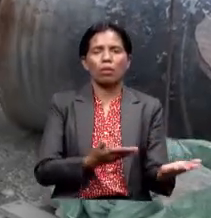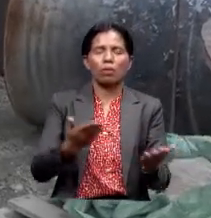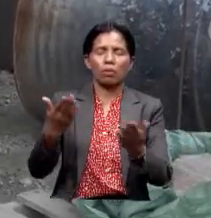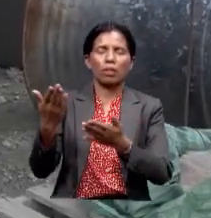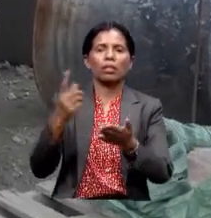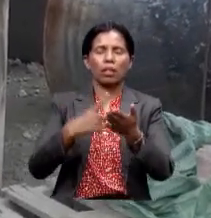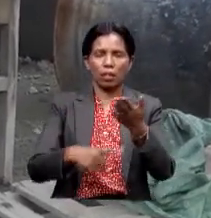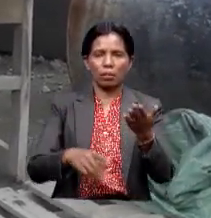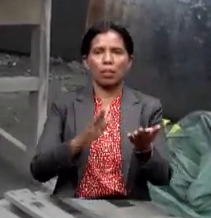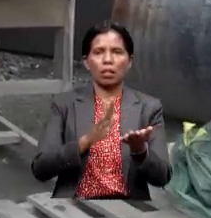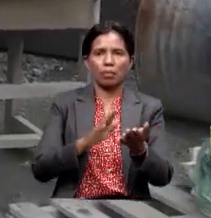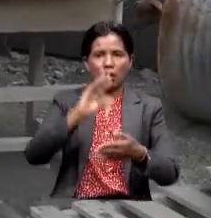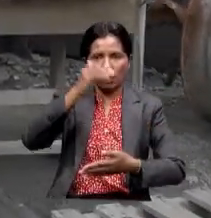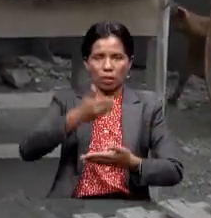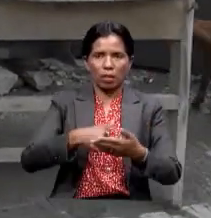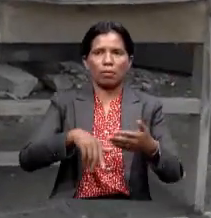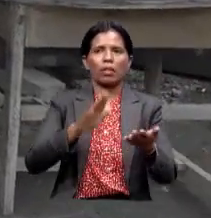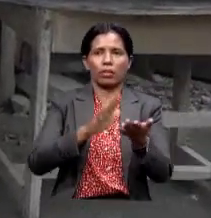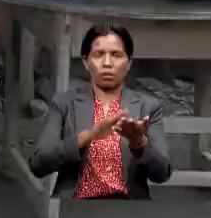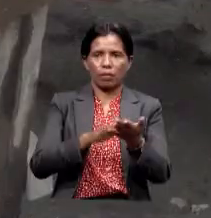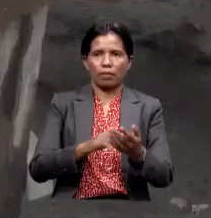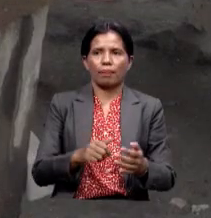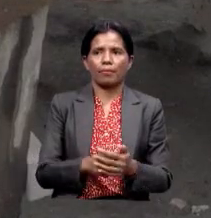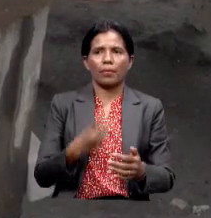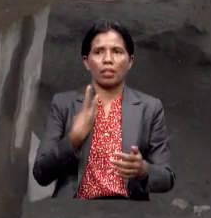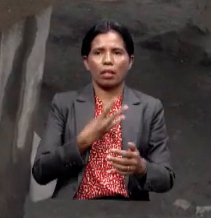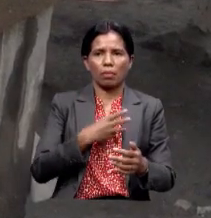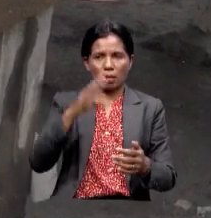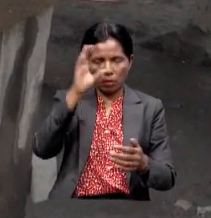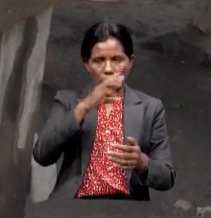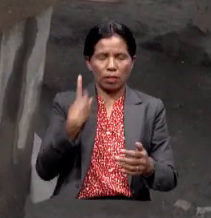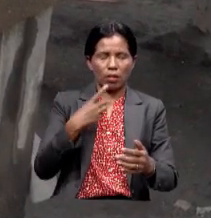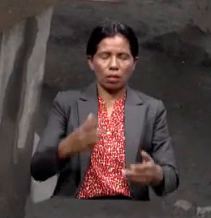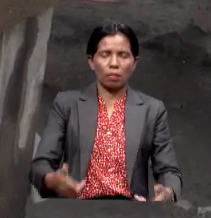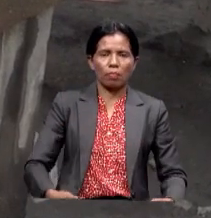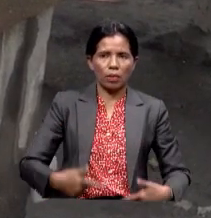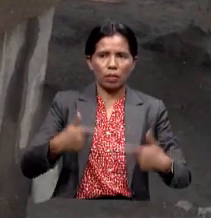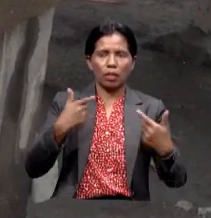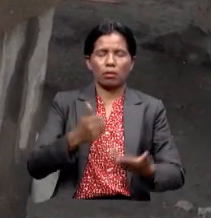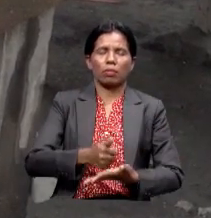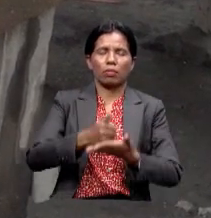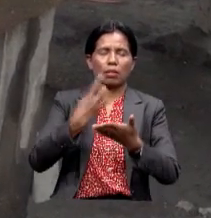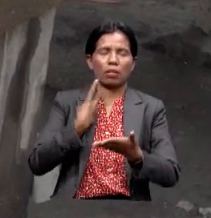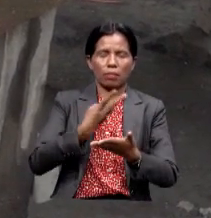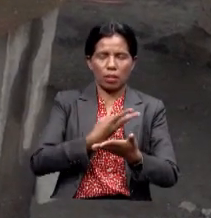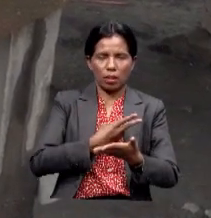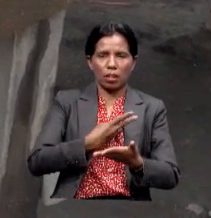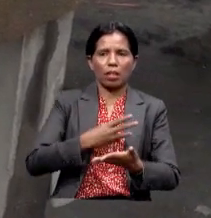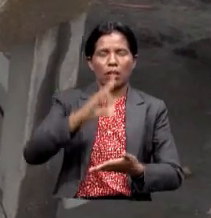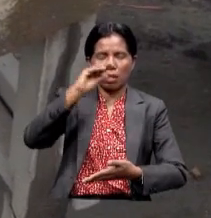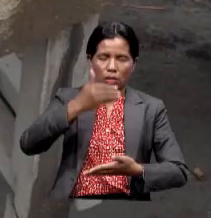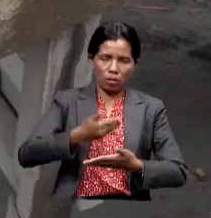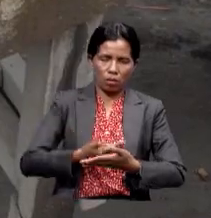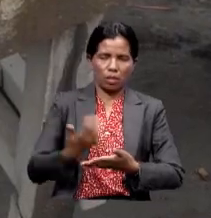ba uin. Nebe hanesa buat tidak karek. Ami buka nitik kami na muris an sene para juda bam ne beon. Azuda bam ne wan